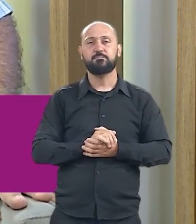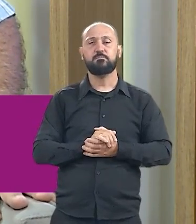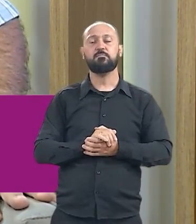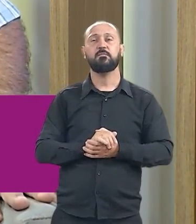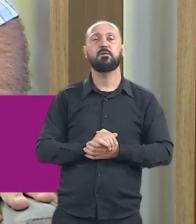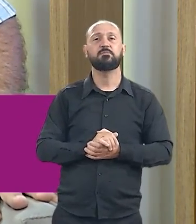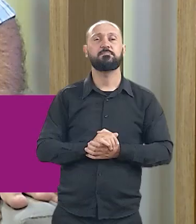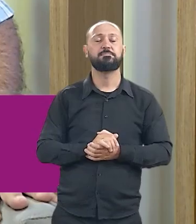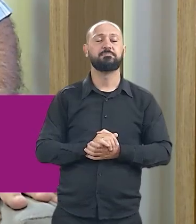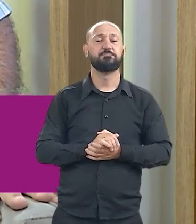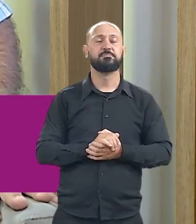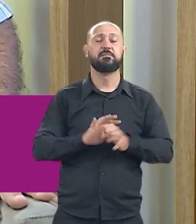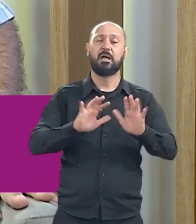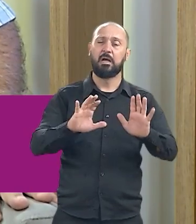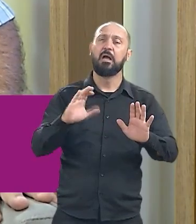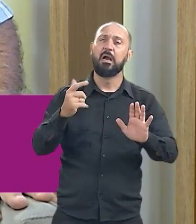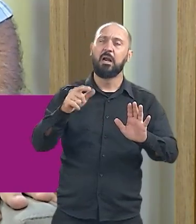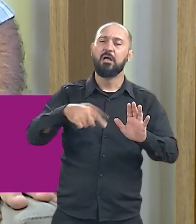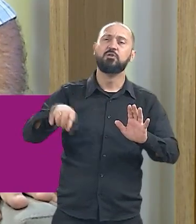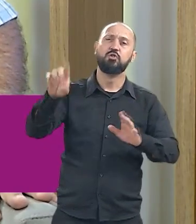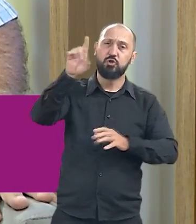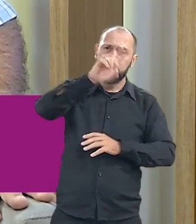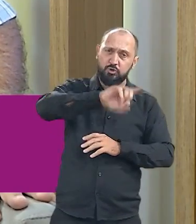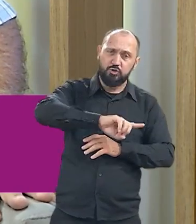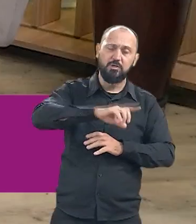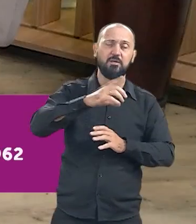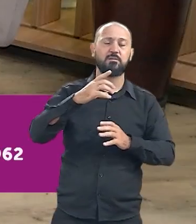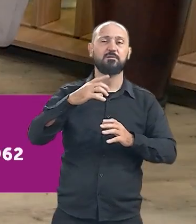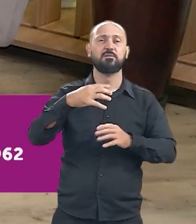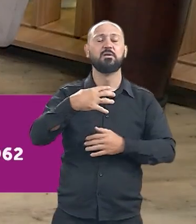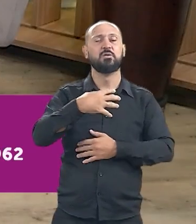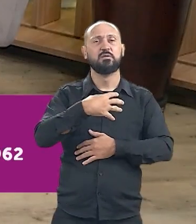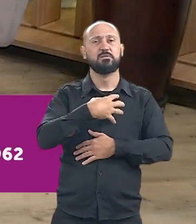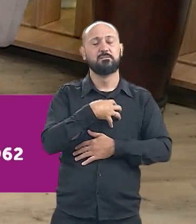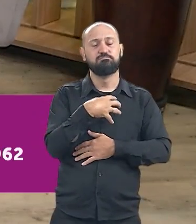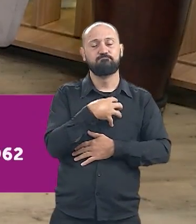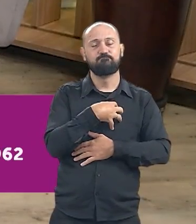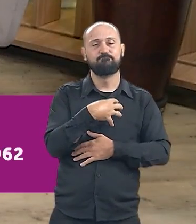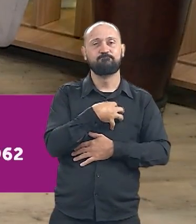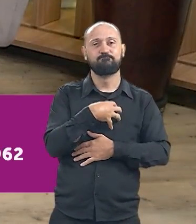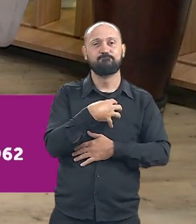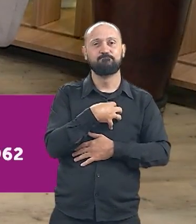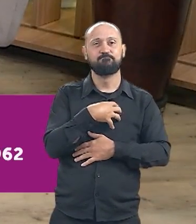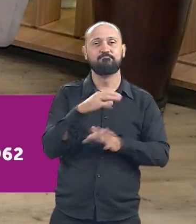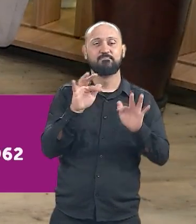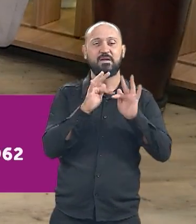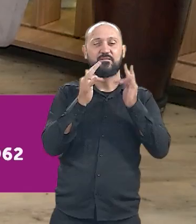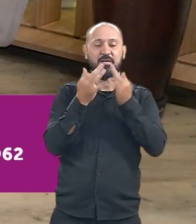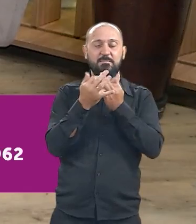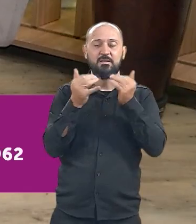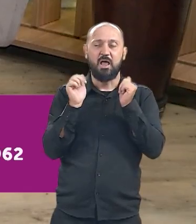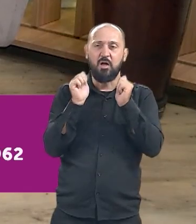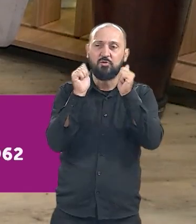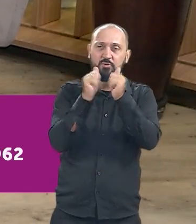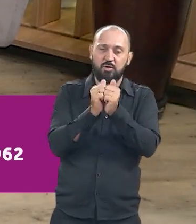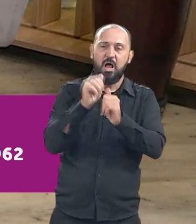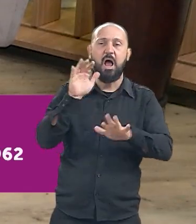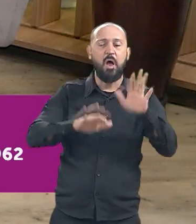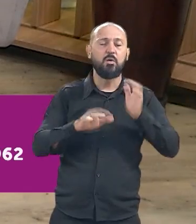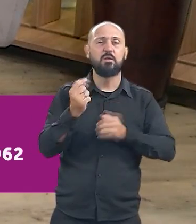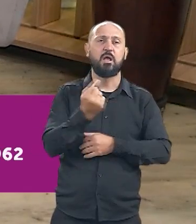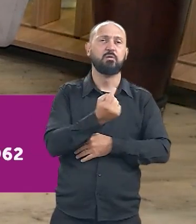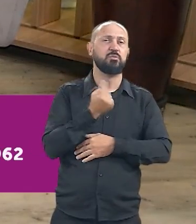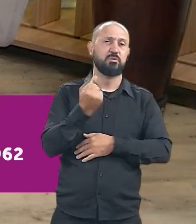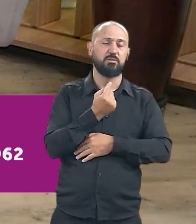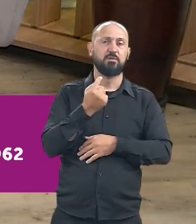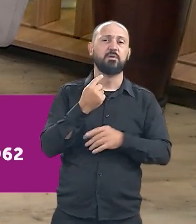nessas datas, né, há um sentimento, né? De que as famílias estão reunidas e, de repente, alguém está sozinho, porque não está quando as pessoas ligam lá, elas incluso.